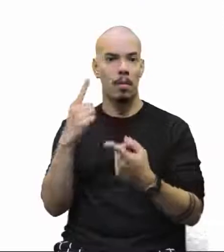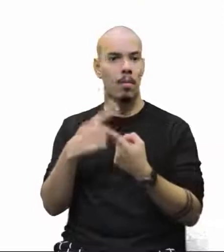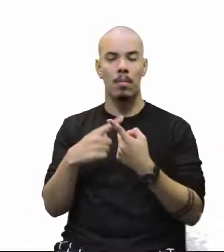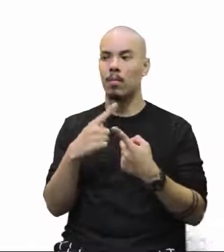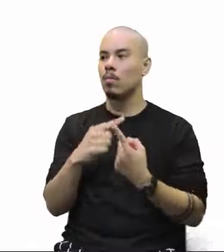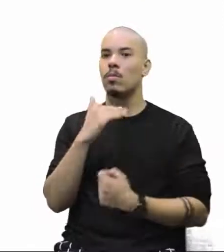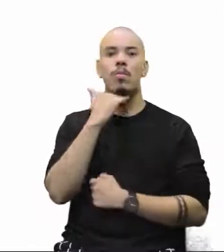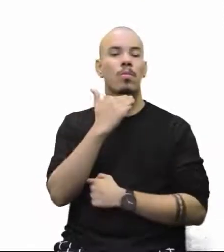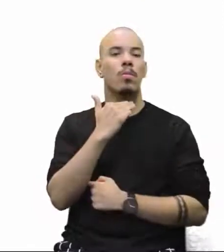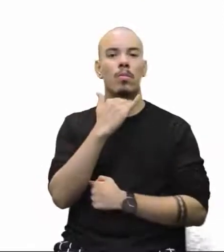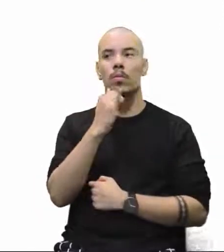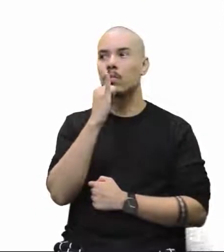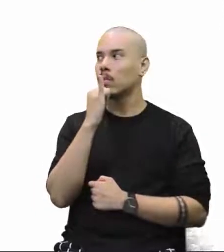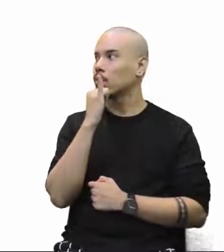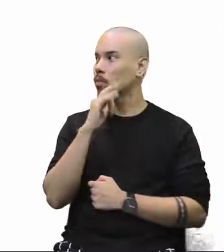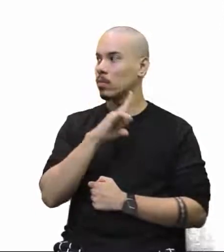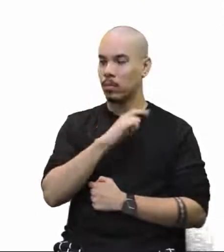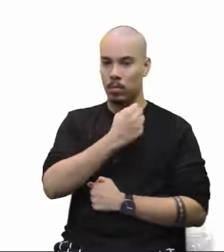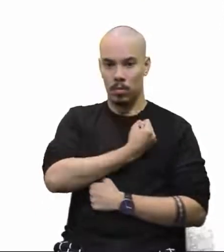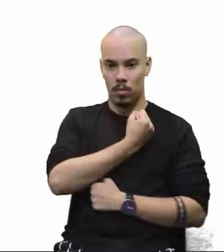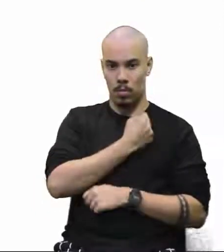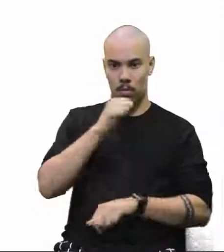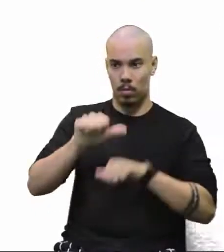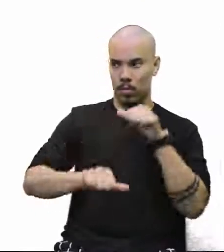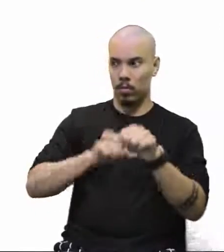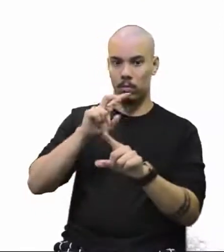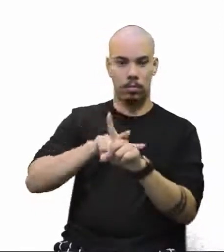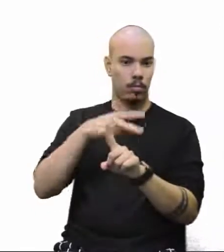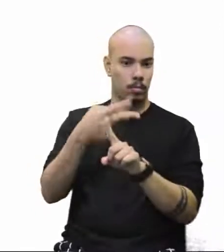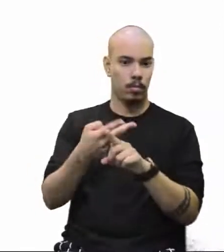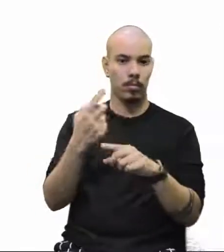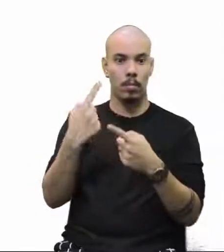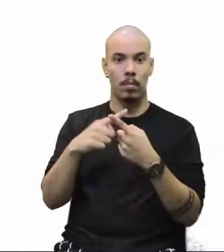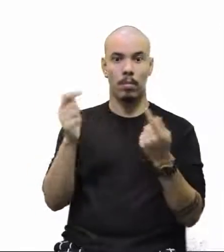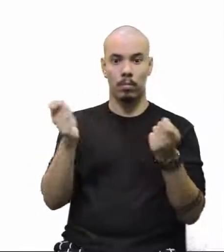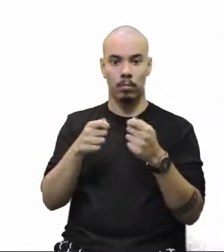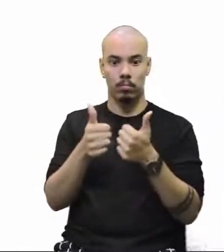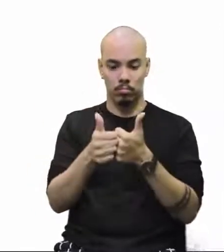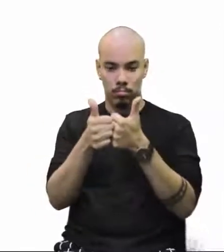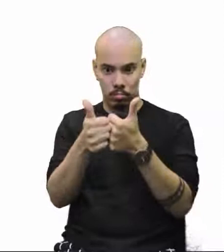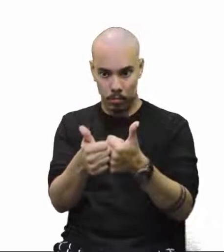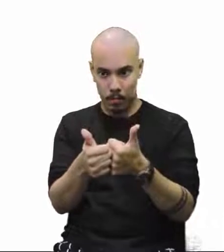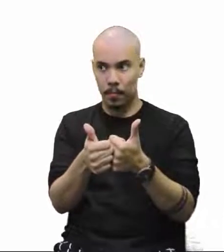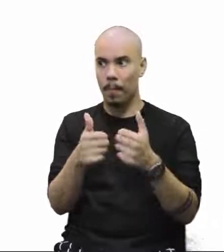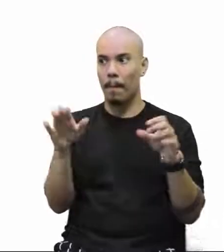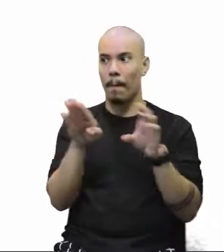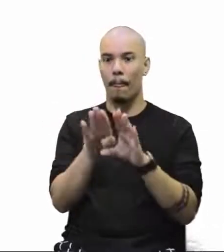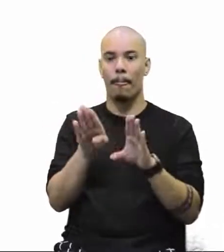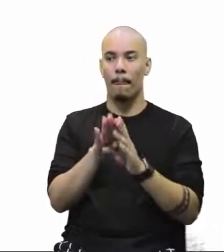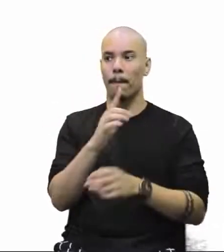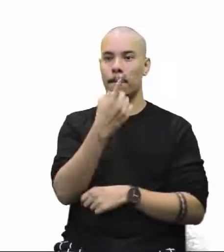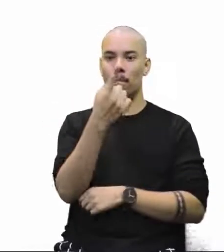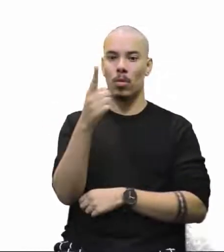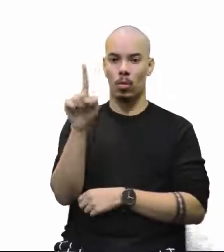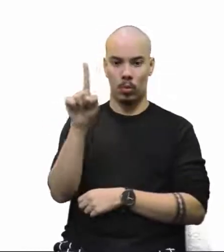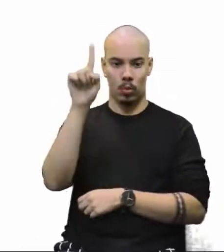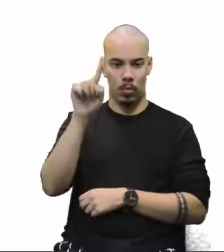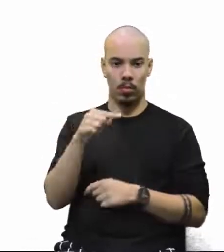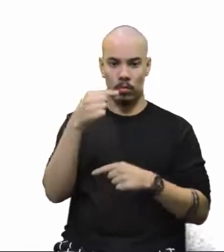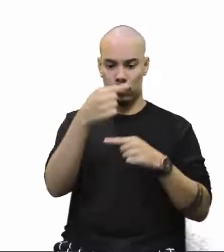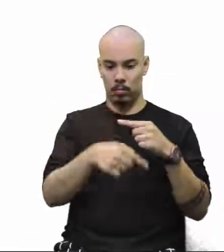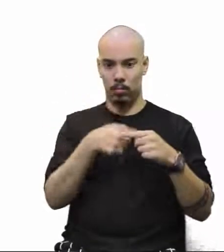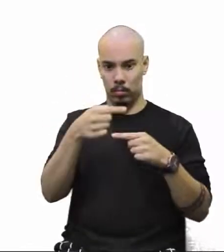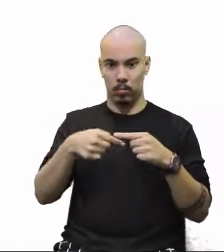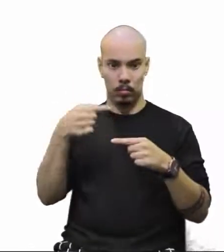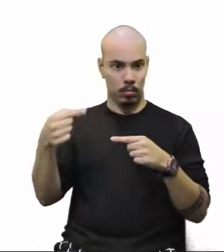também eu dobrar os dois valores, né? Que acaba sendo proporcional. E o último, helicoidal, né? Quando não é